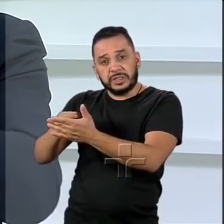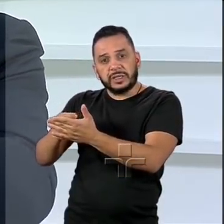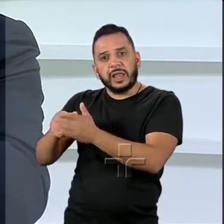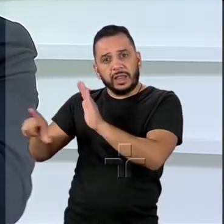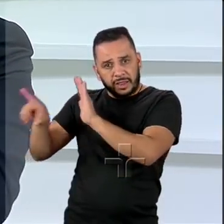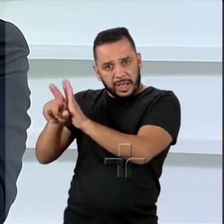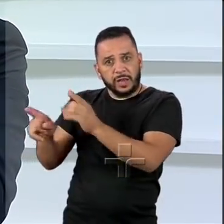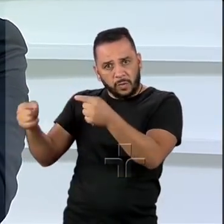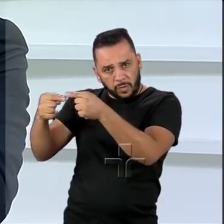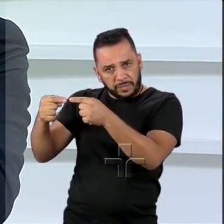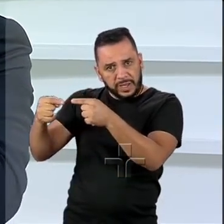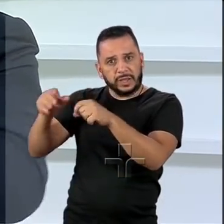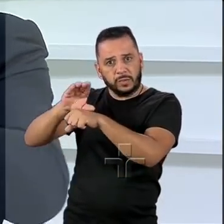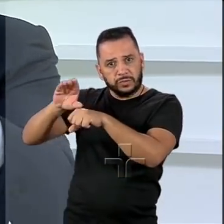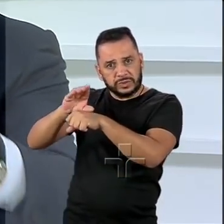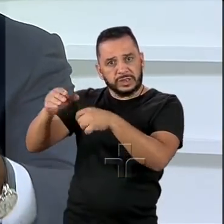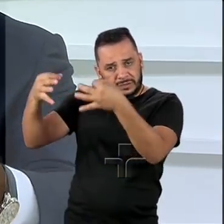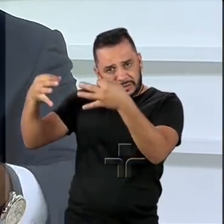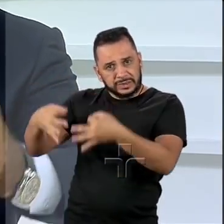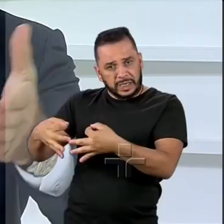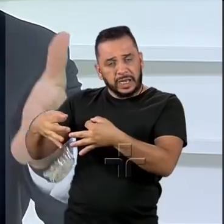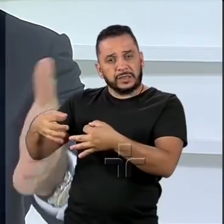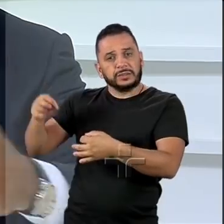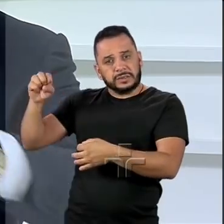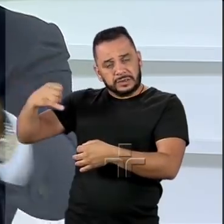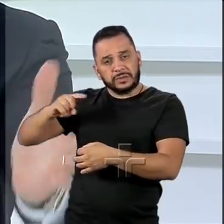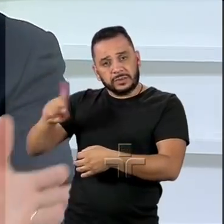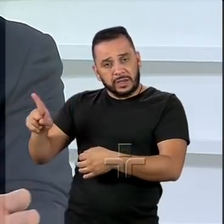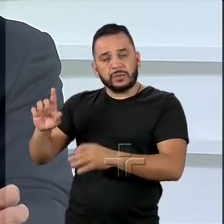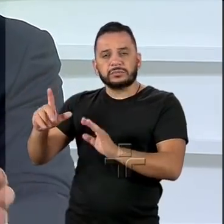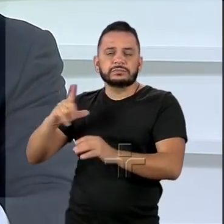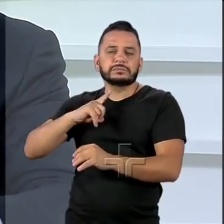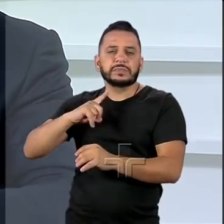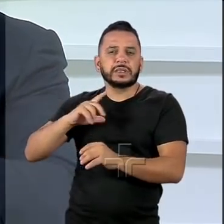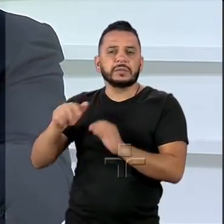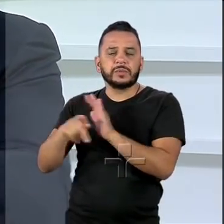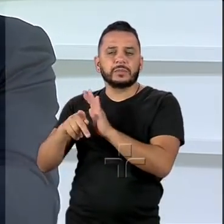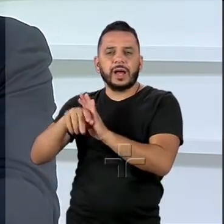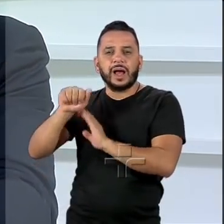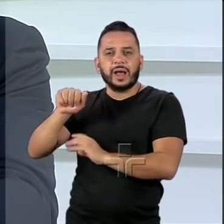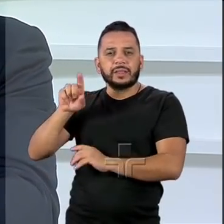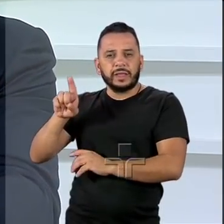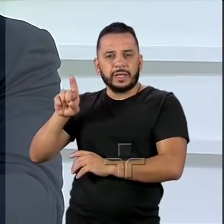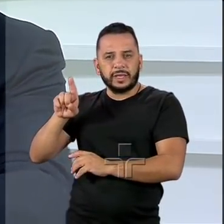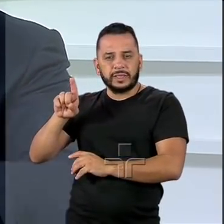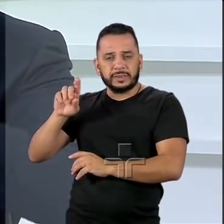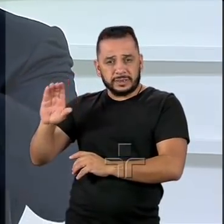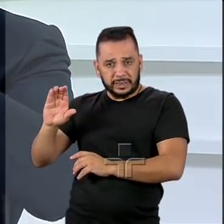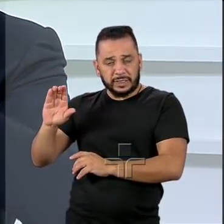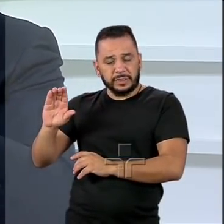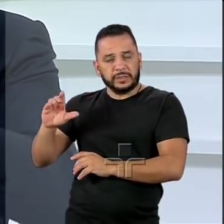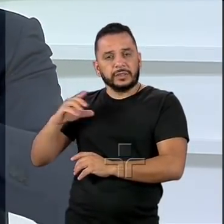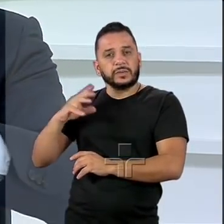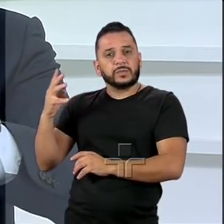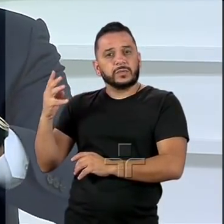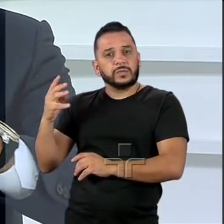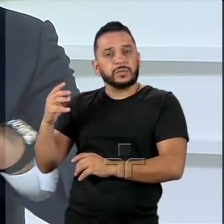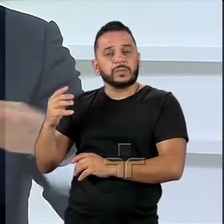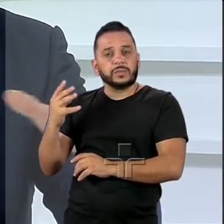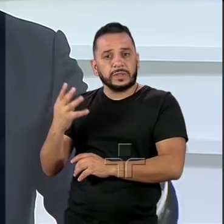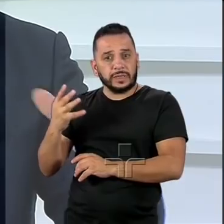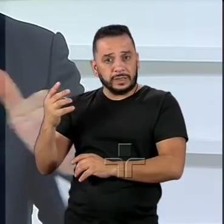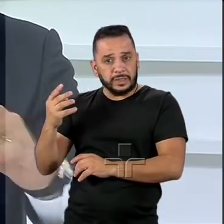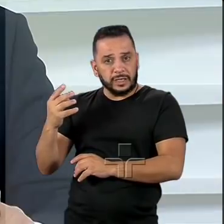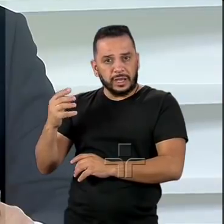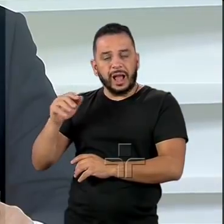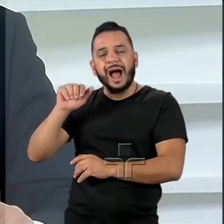ADCs 43 e 44, que são esperadas por todos os ministros para um julgamento, para que tenha uma decisão. É isso, as